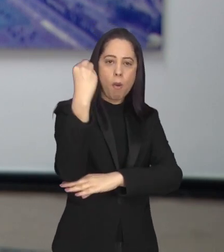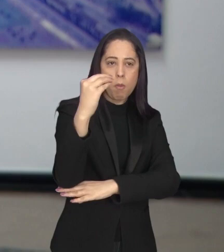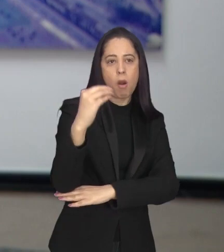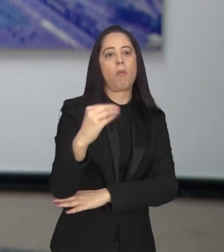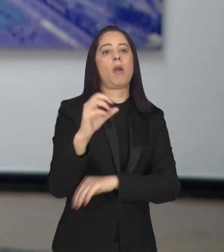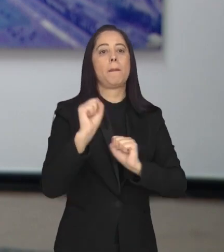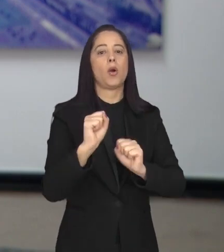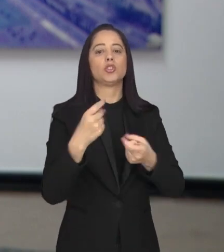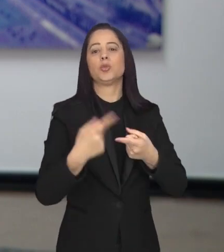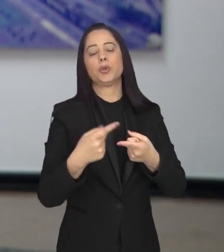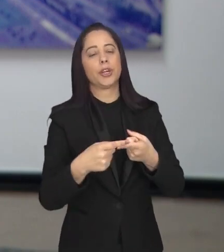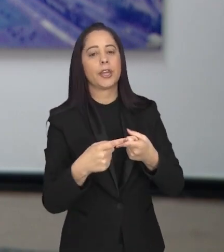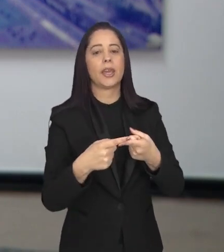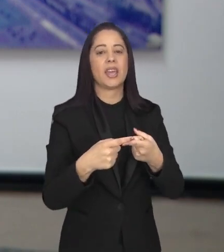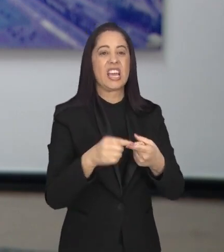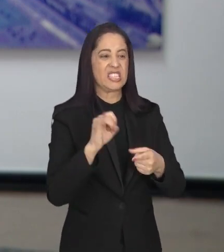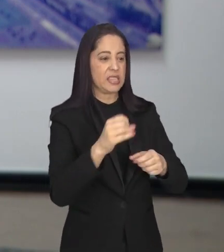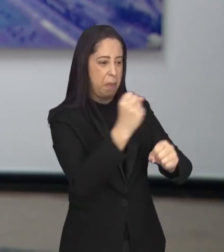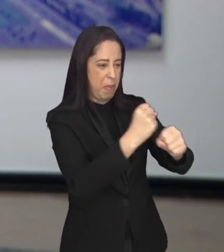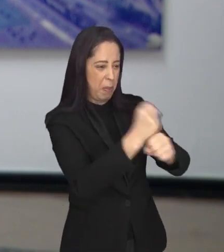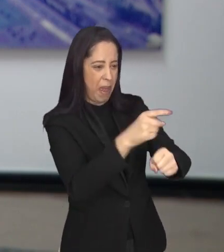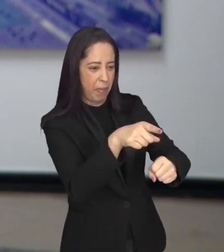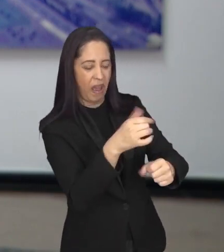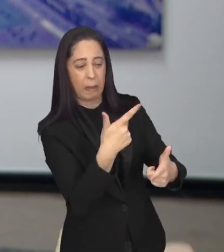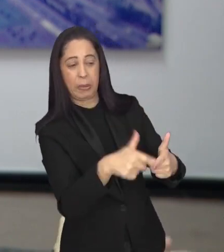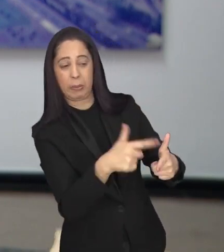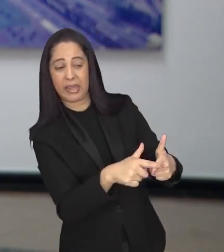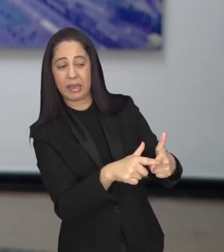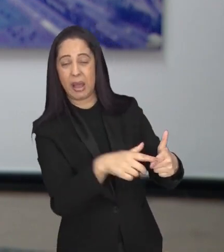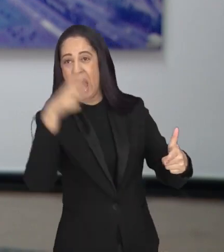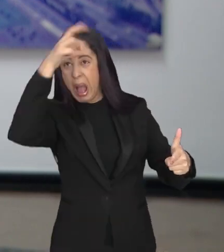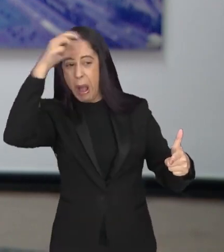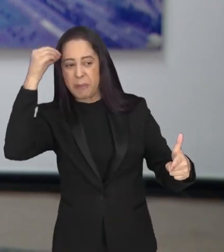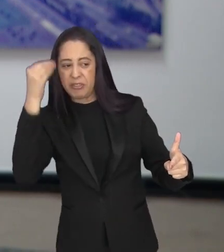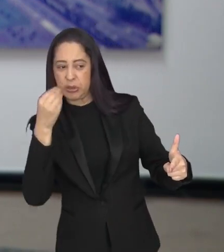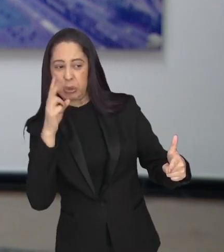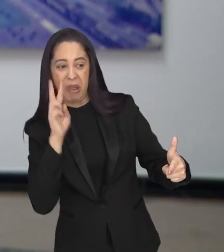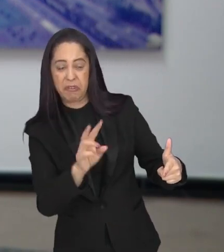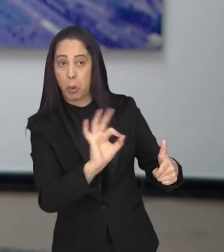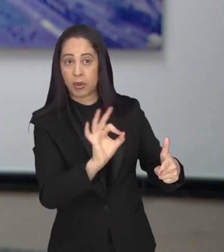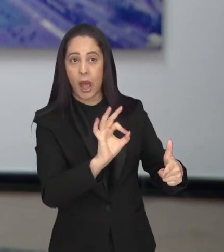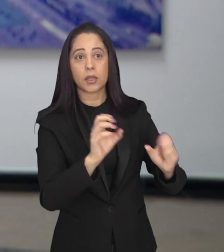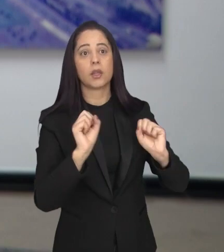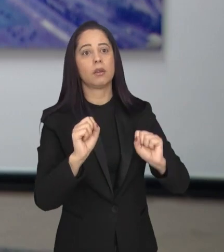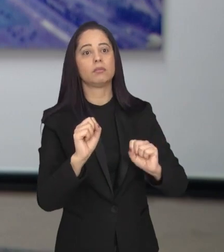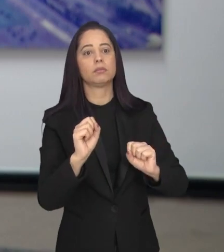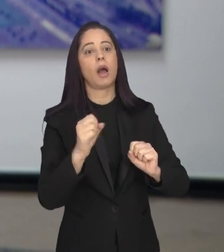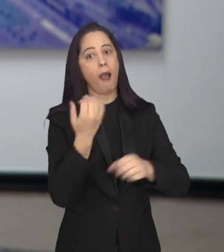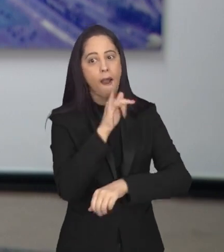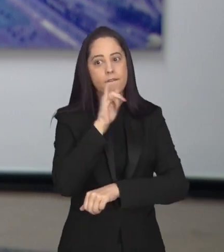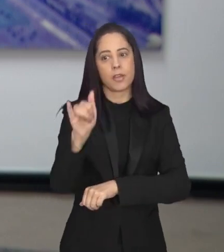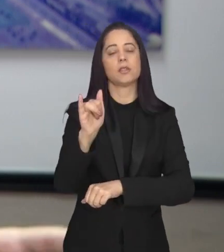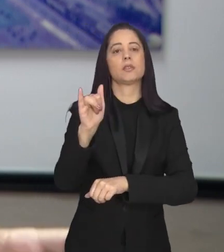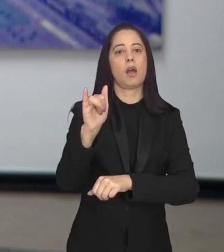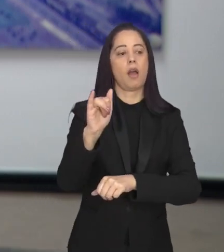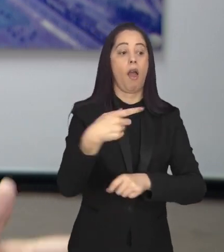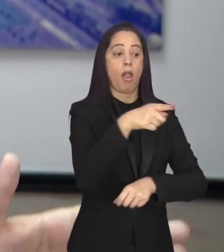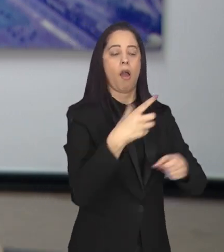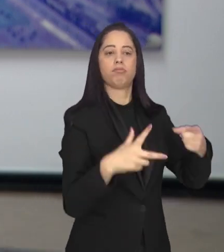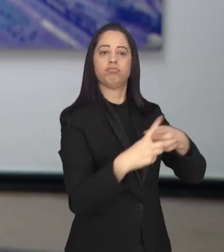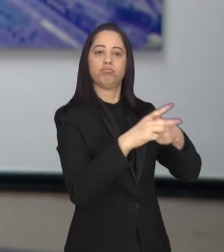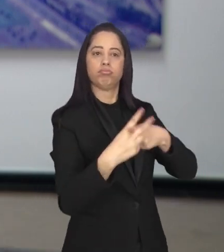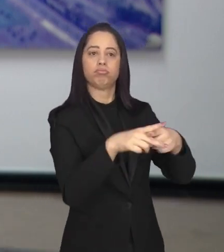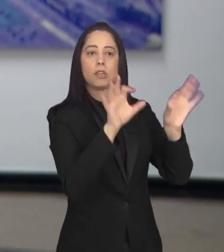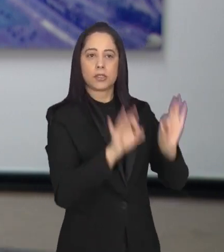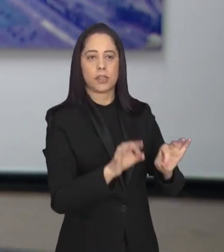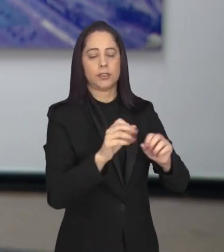para que, quem sabe, um problema que ele viu, o poder público ainda não viu, possa ser corrigido na obra e também no site,